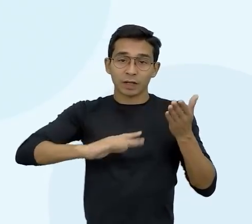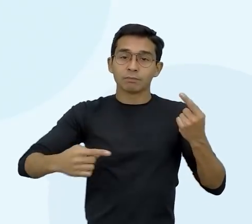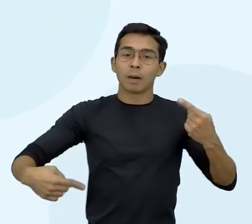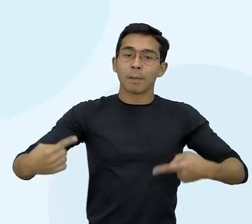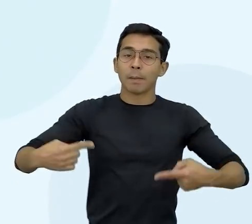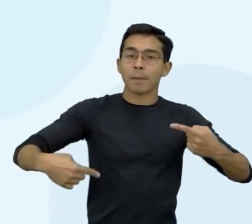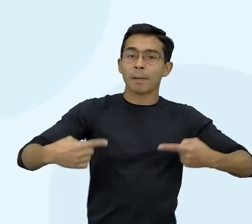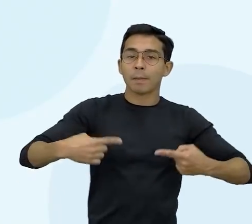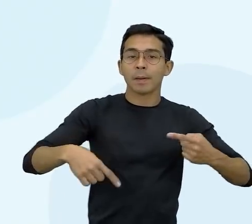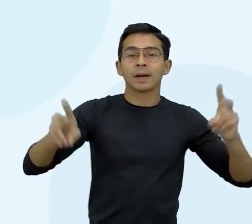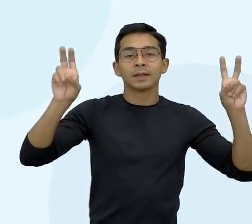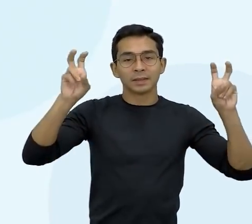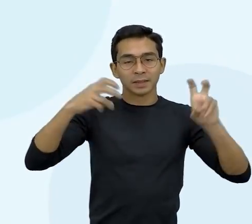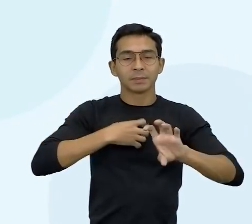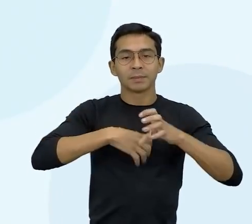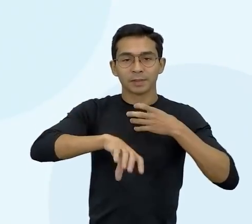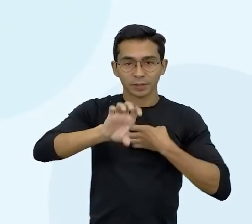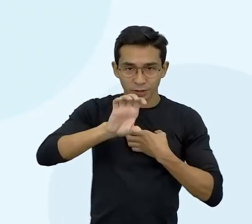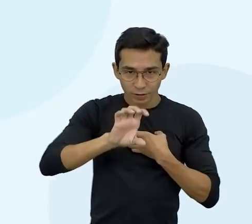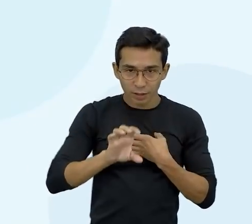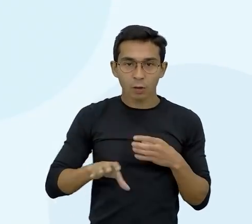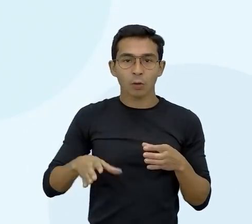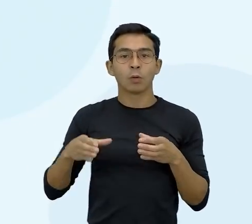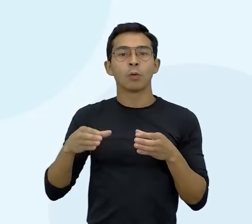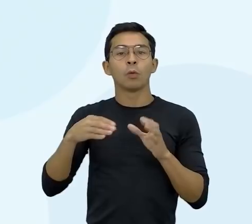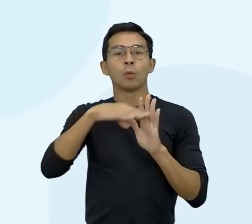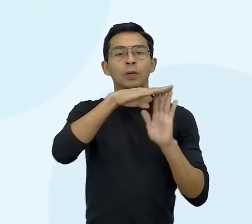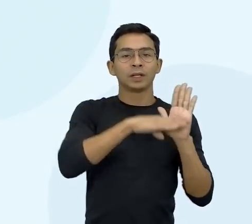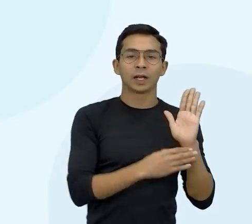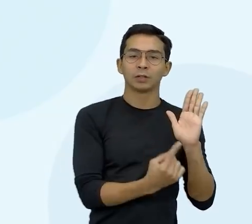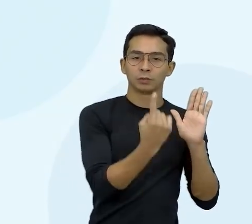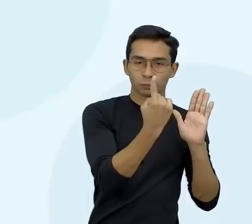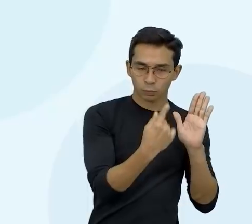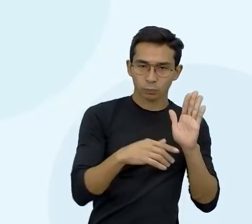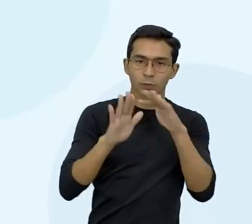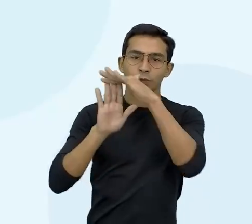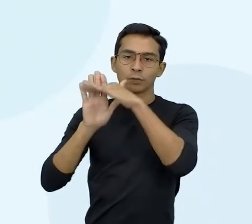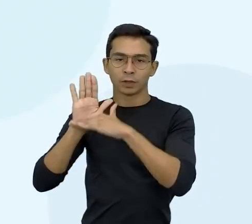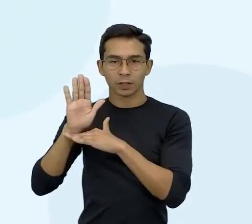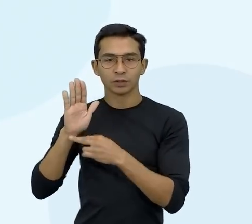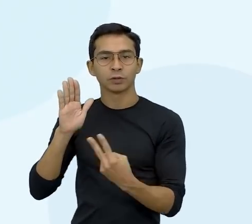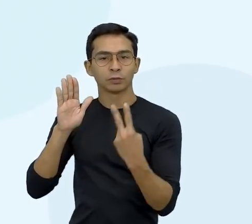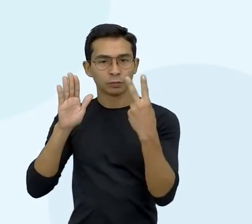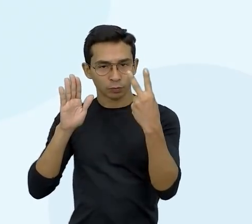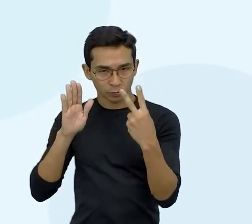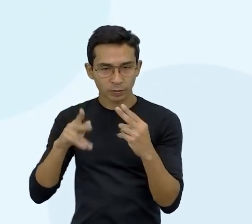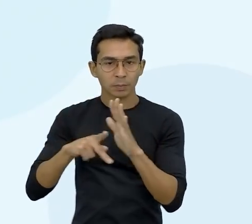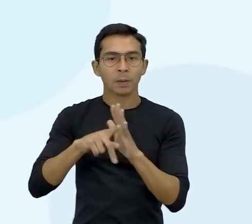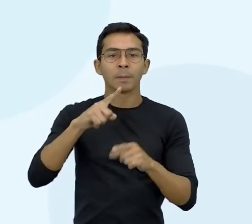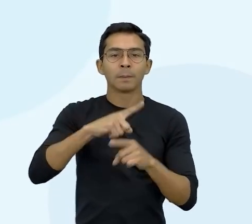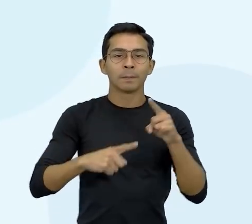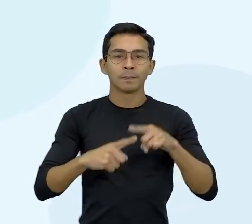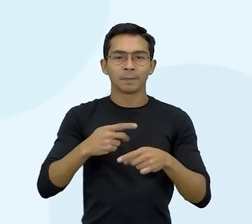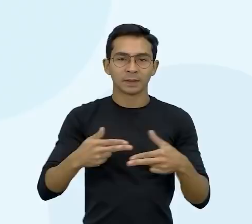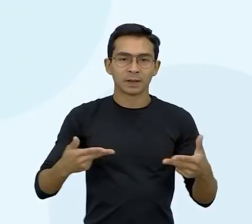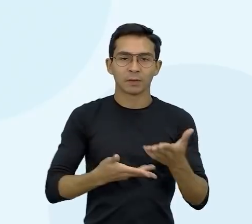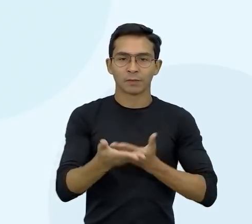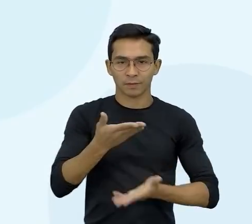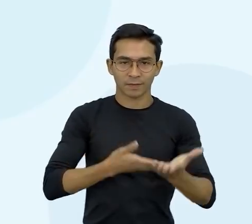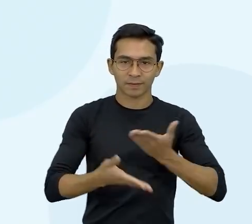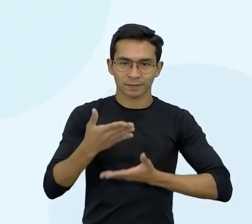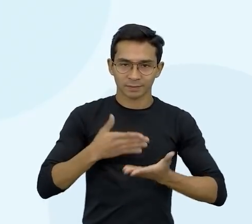e 2 do material do projeto de convivência. E embalando aí as nossas